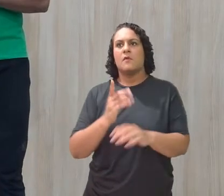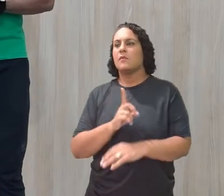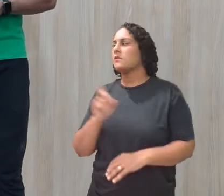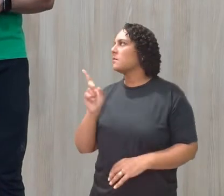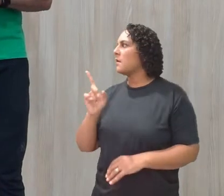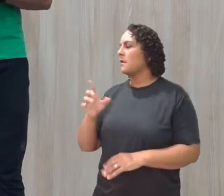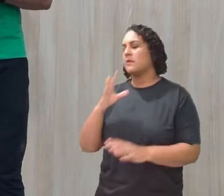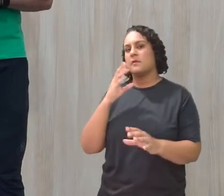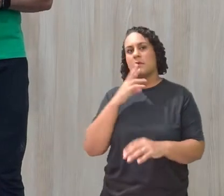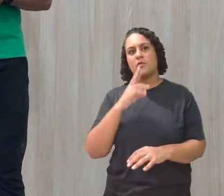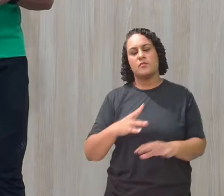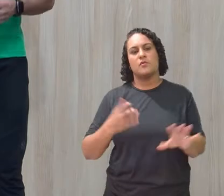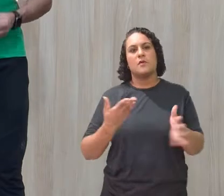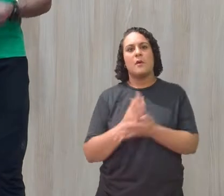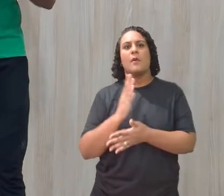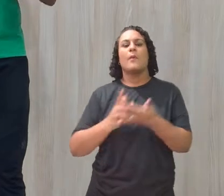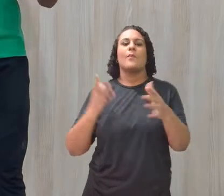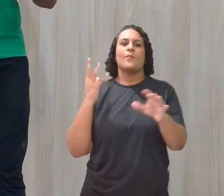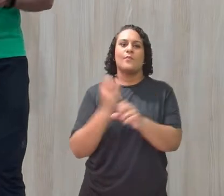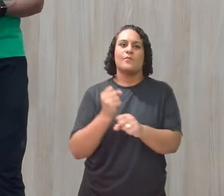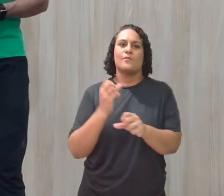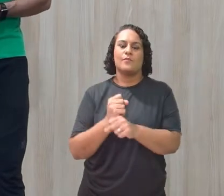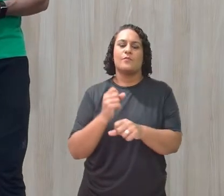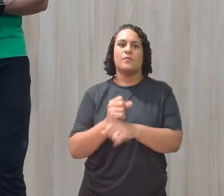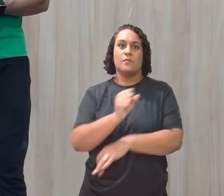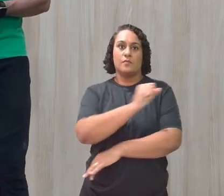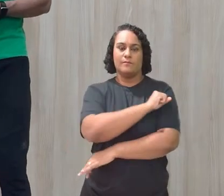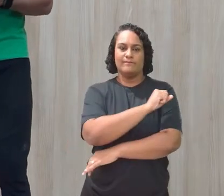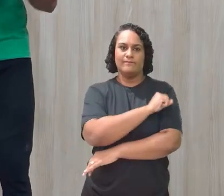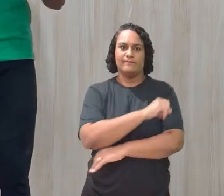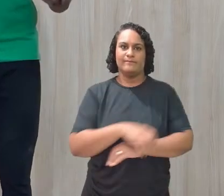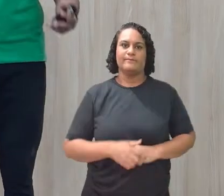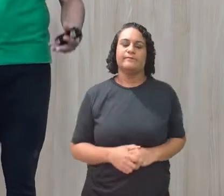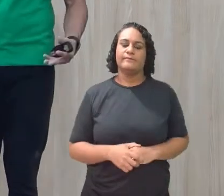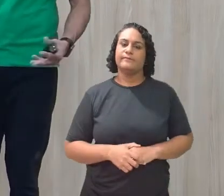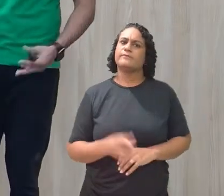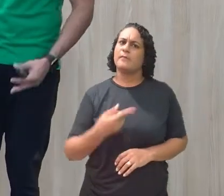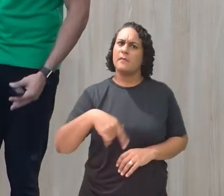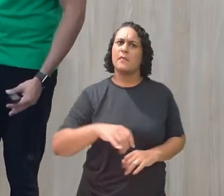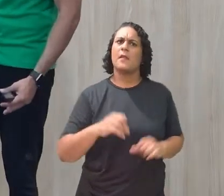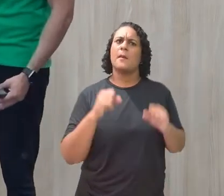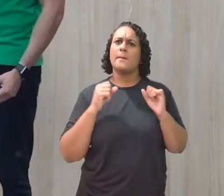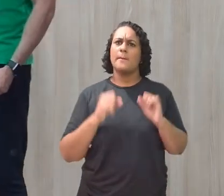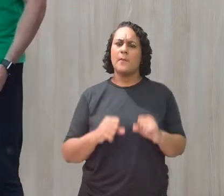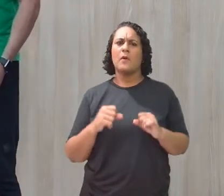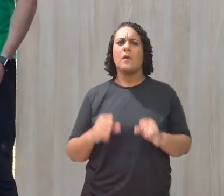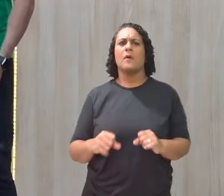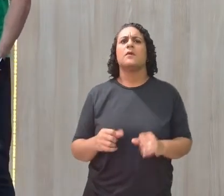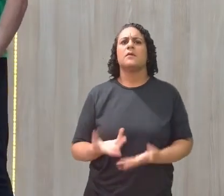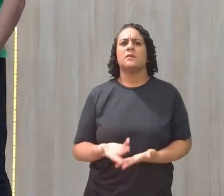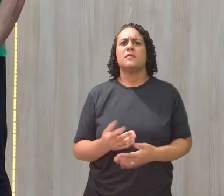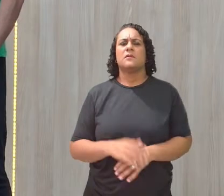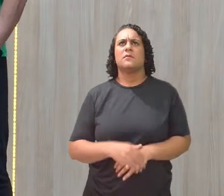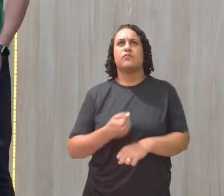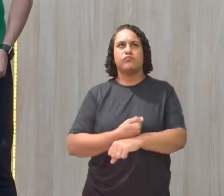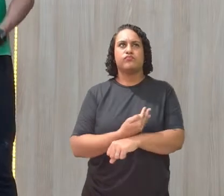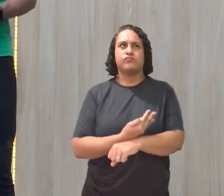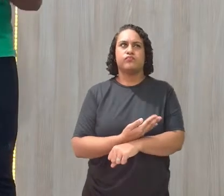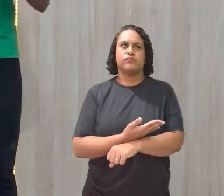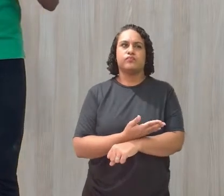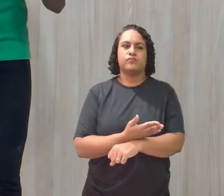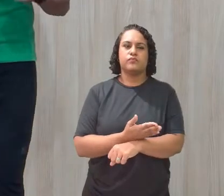e resolver alguns problemas do 8º ano, certo? Porque você poderia passar aqui algum tempinho,